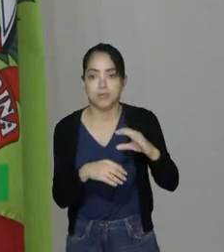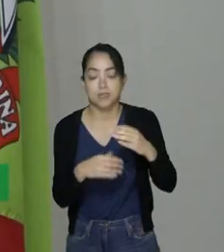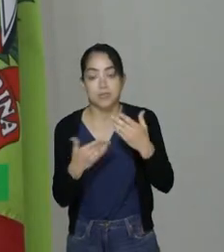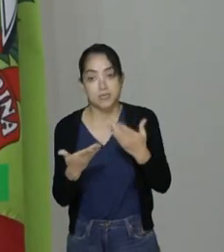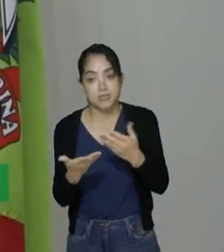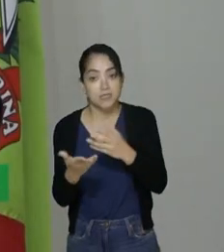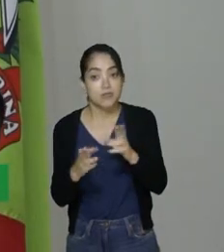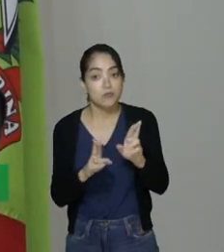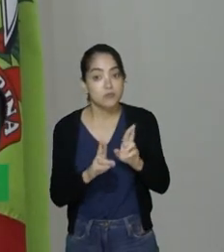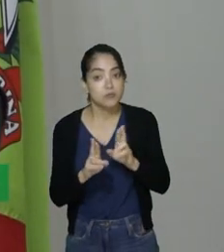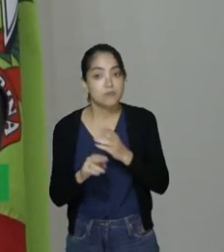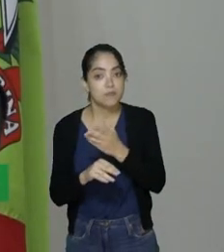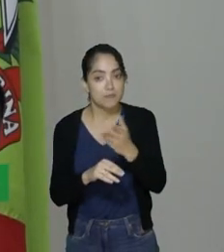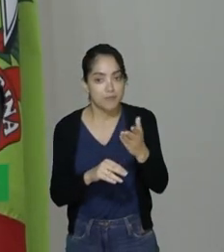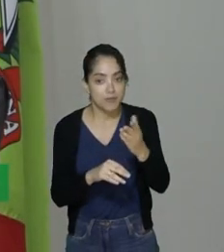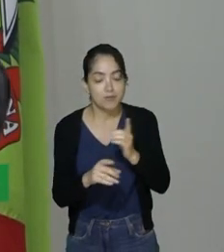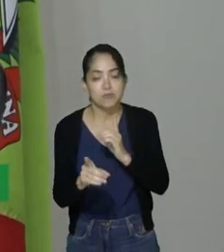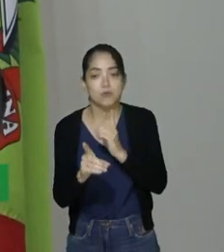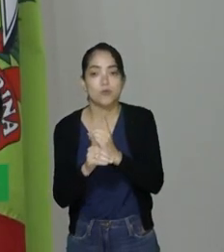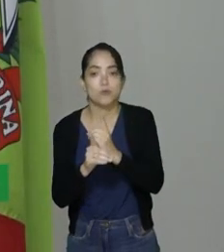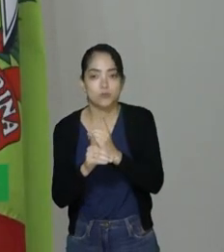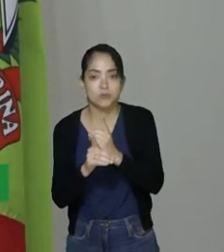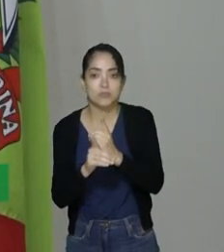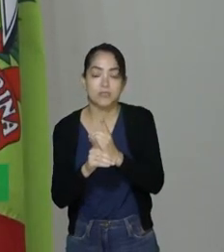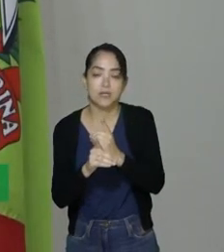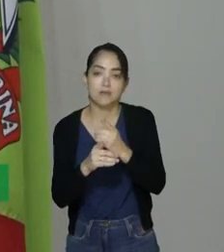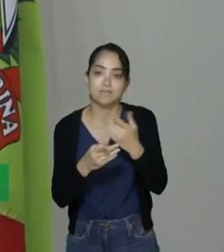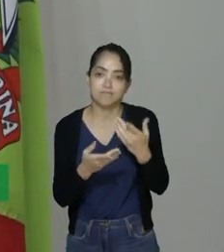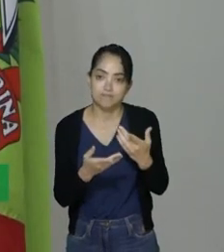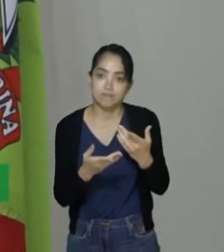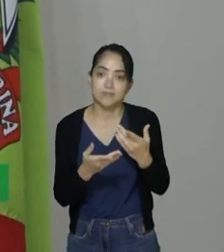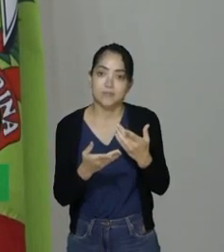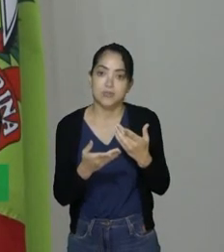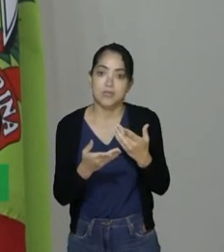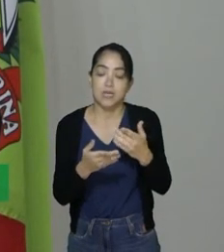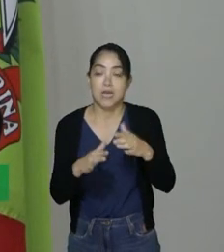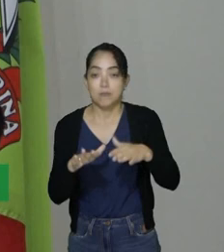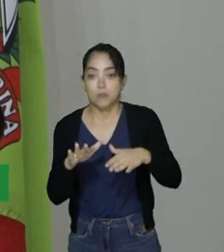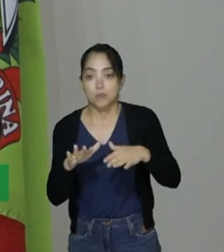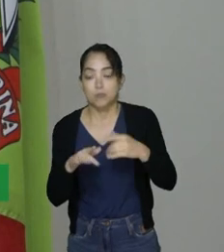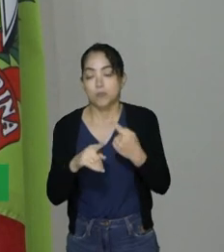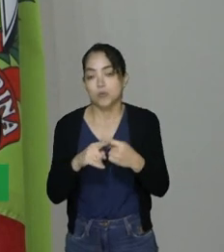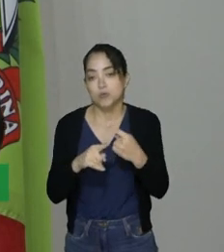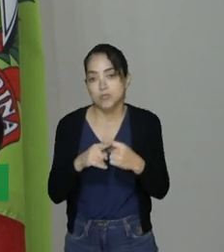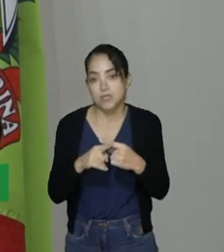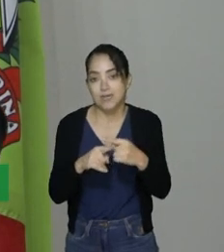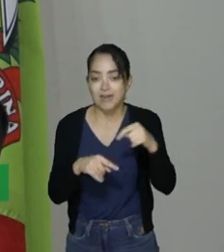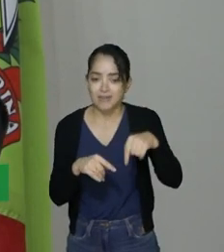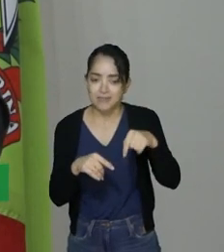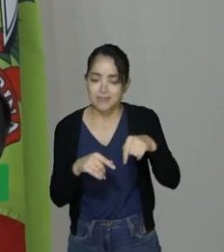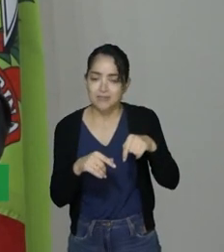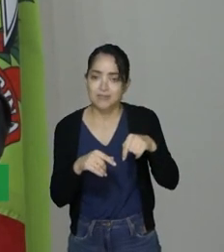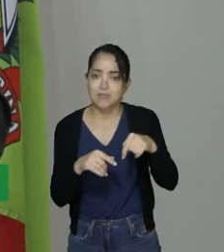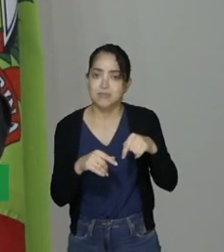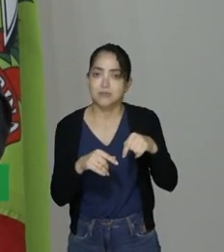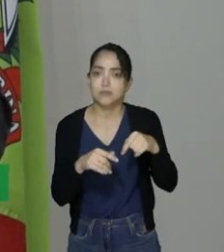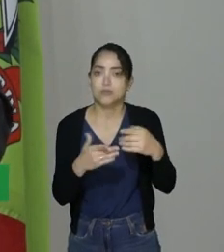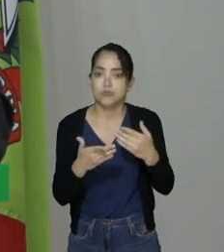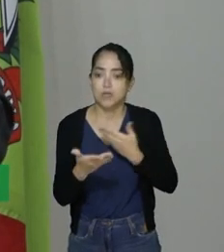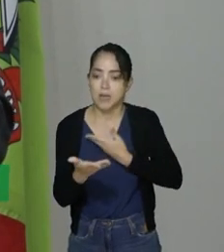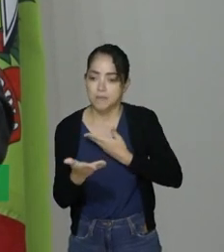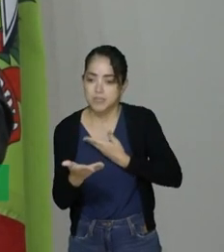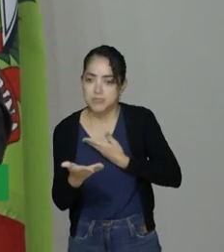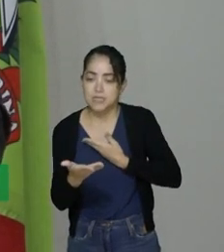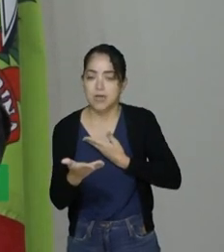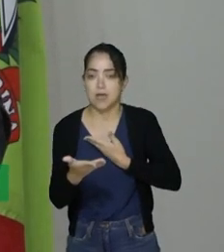nós possamos também nos encontrar em situações amenas também, porque aqui dentro formei amizades